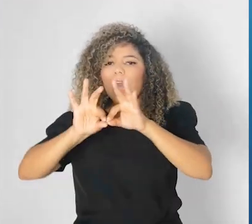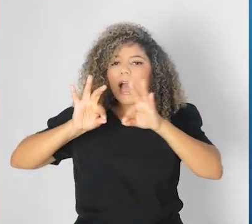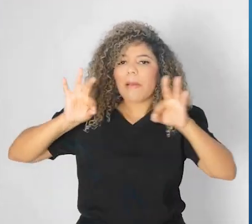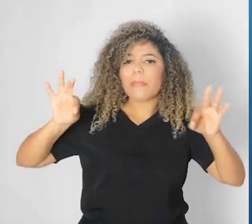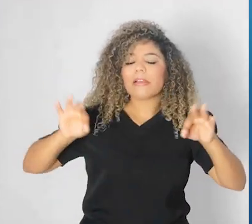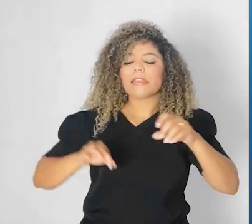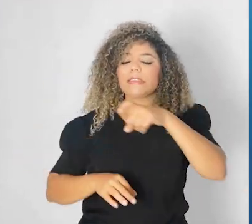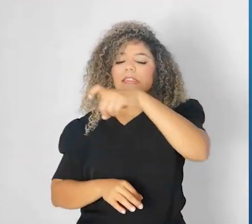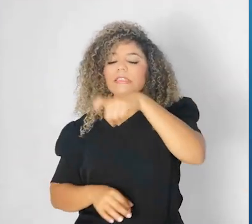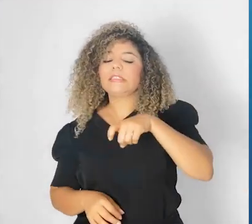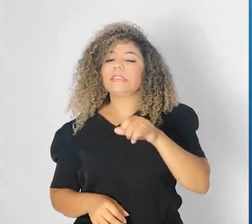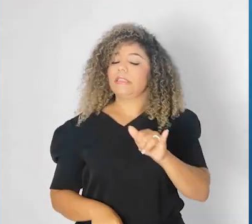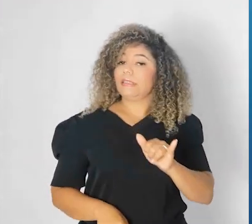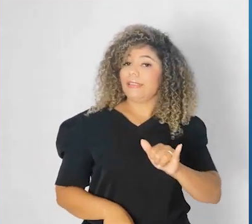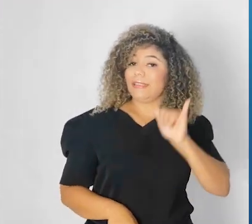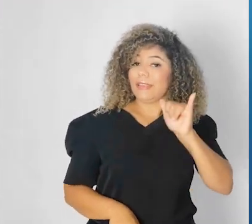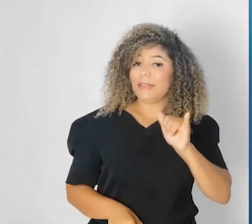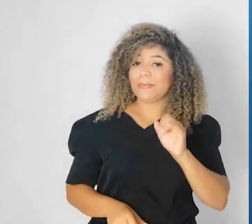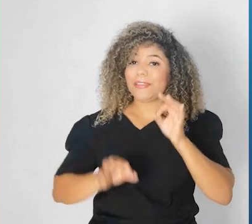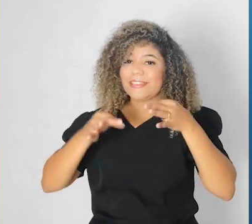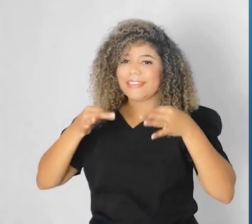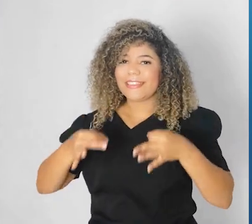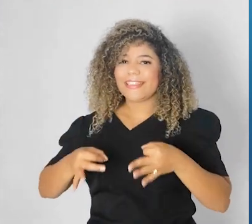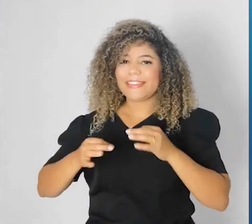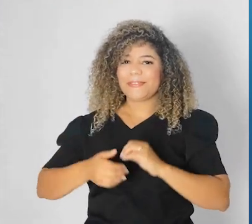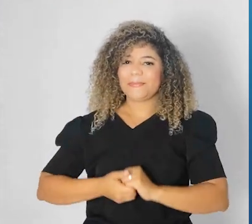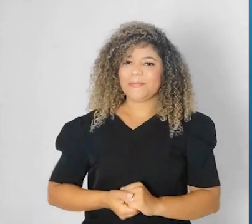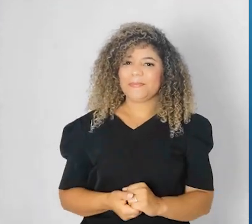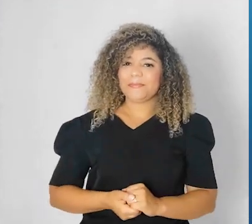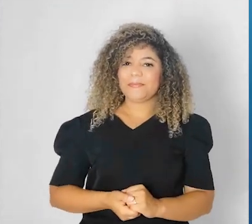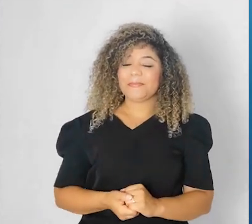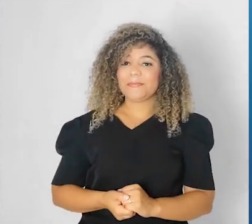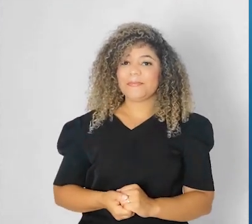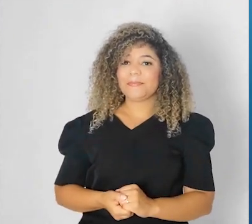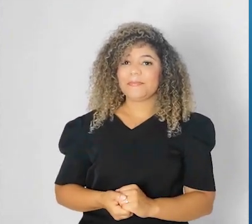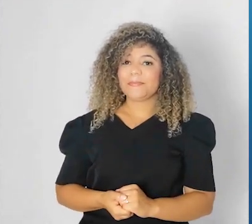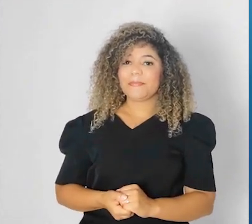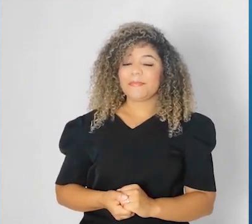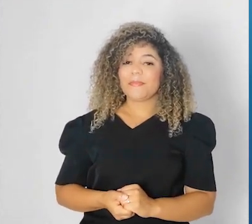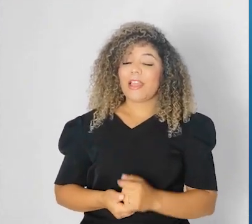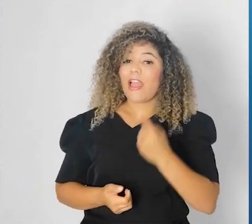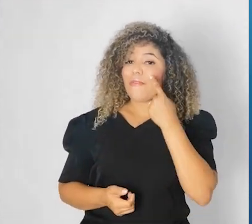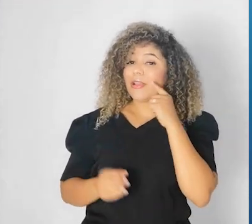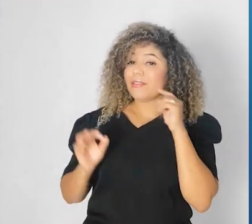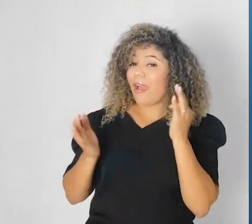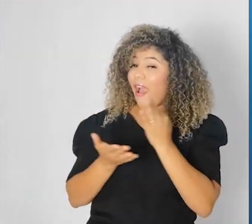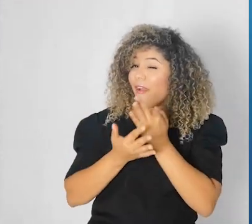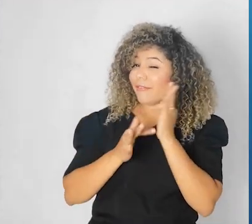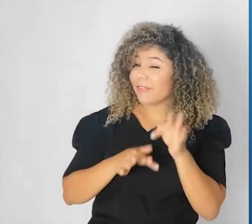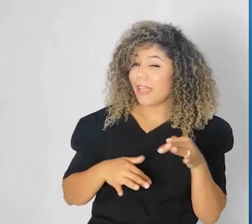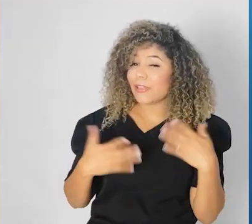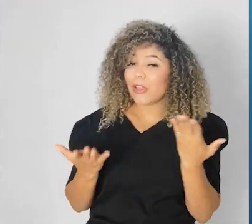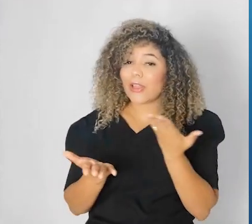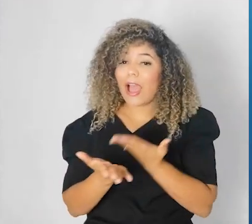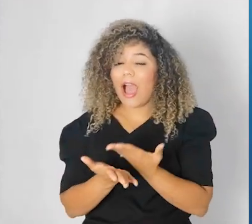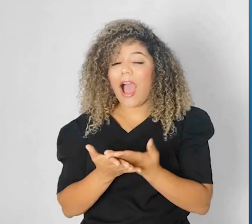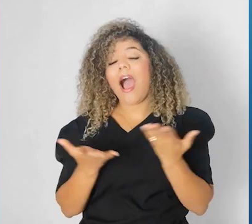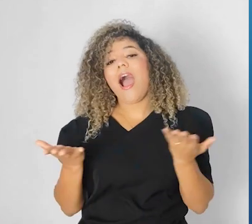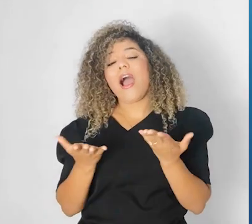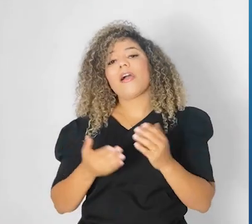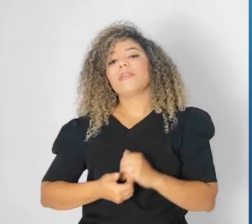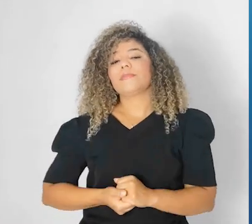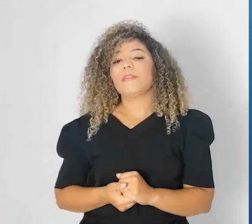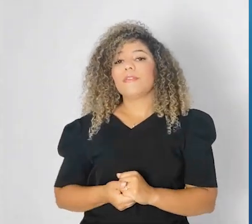e y, certinho? Então, olha só, para finalizar nossa aula, vamos fazer mais